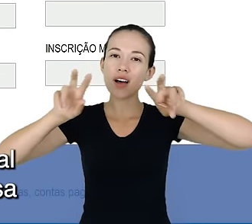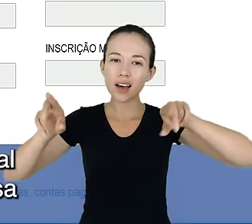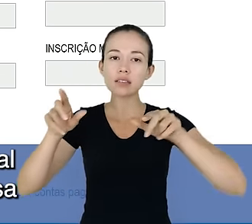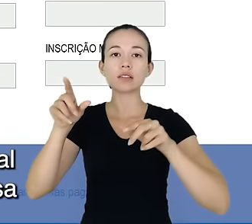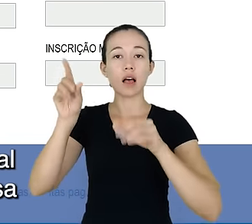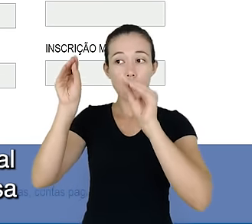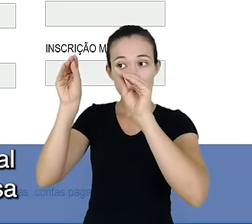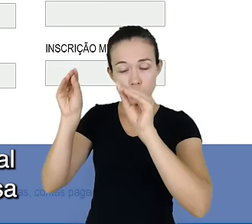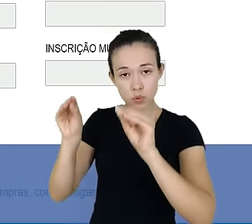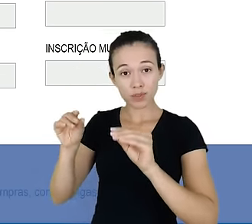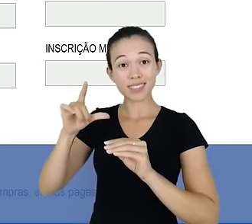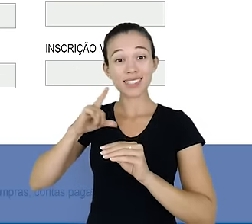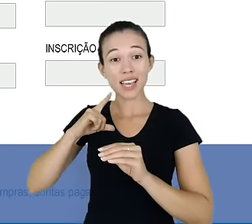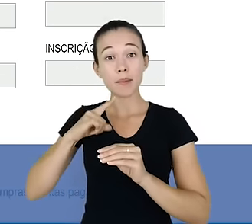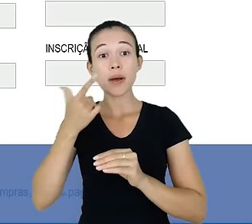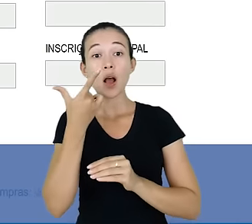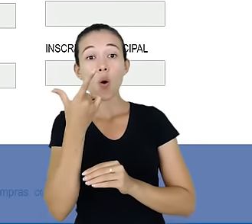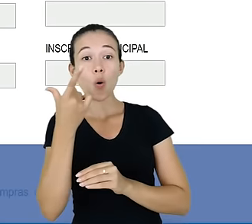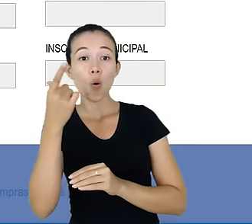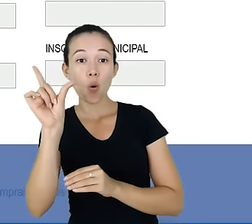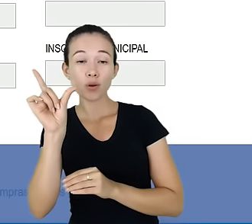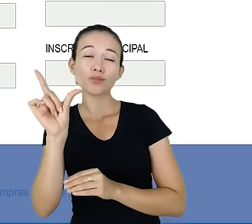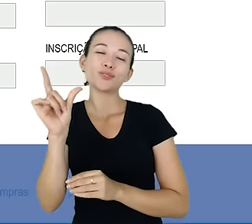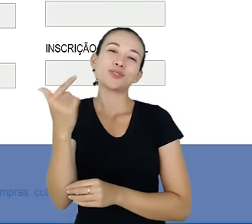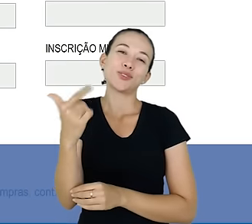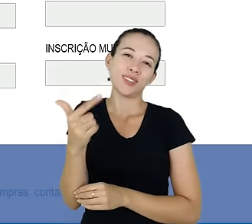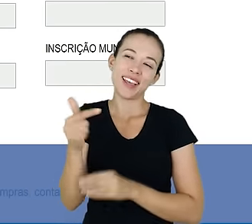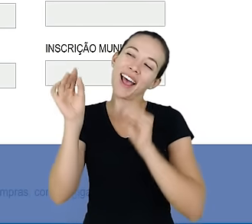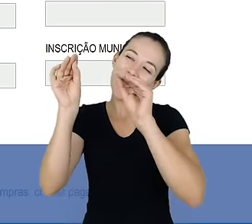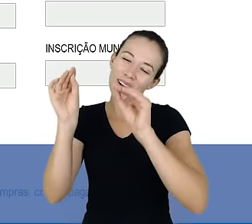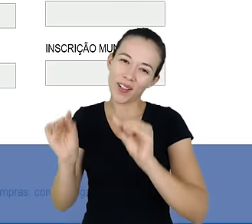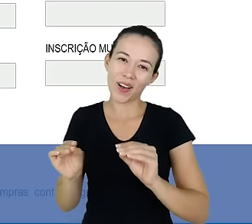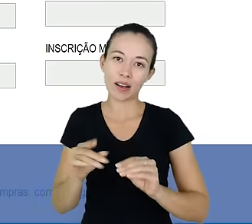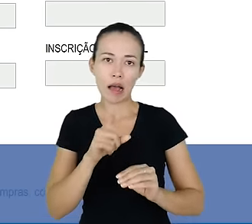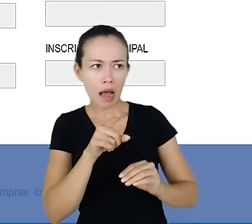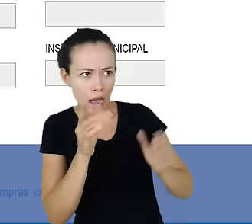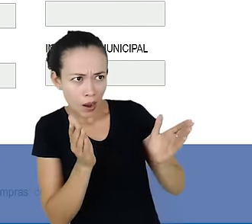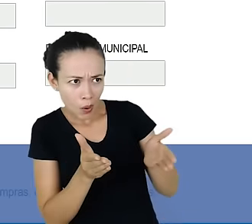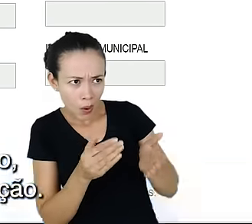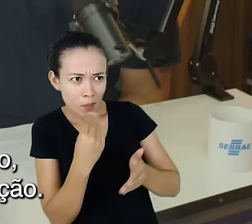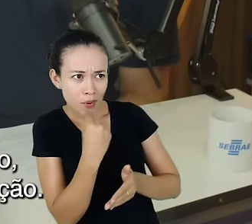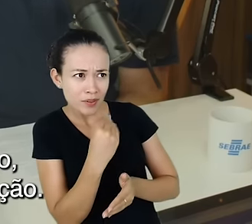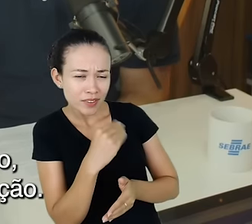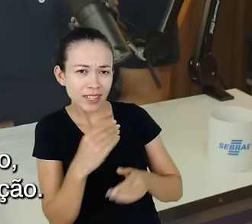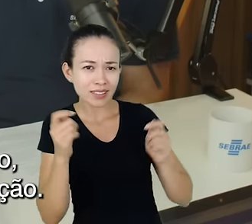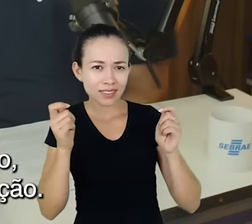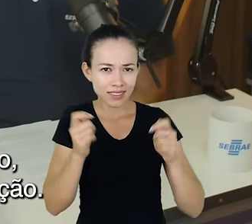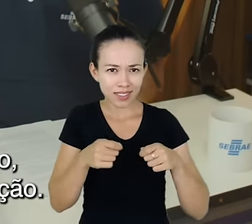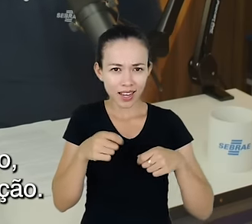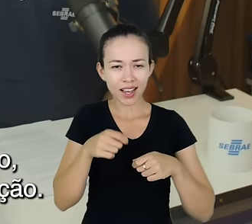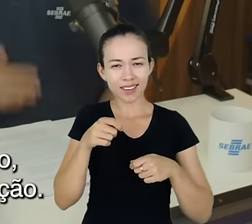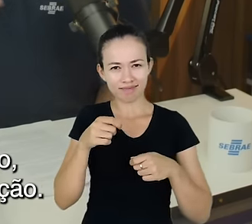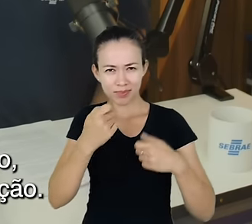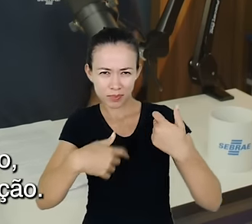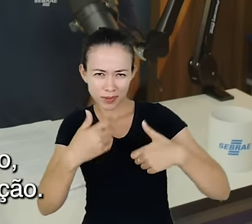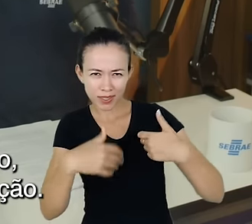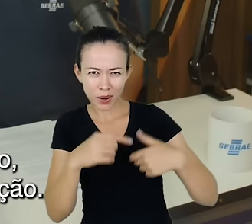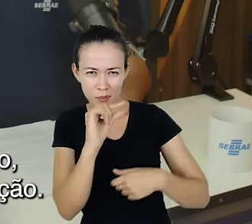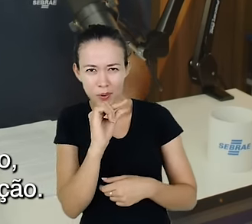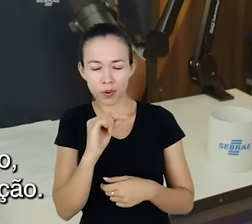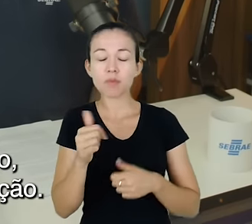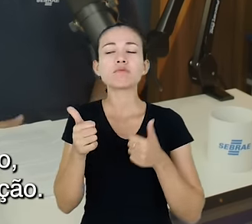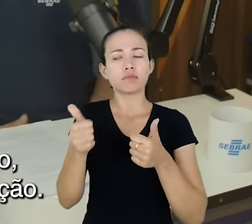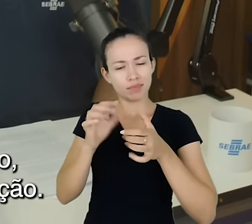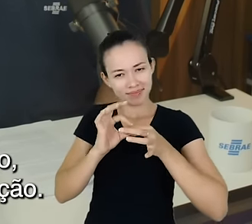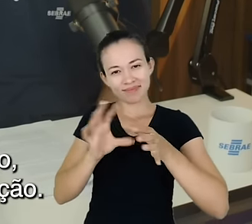automaticamente precisa inserir aproveitar esse moment para dar um a dica para nossos nossas pessoas que noss